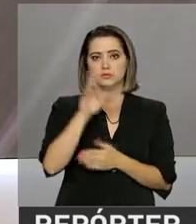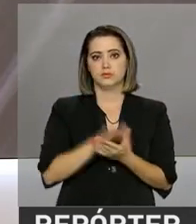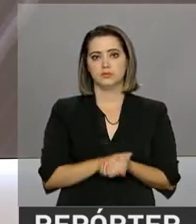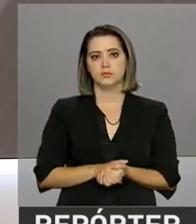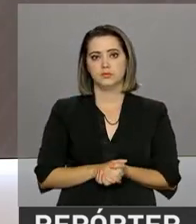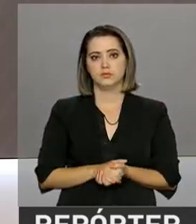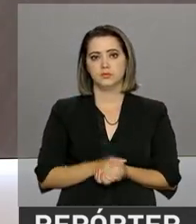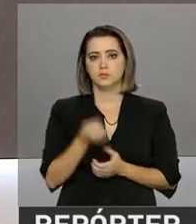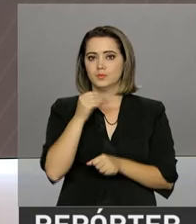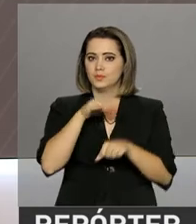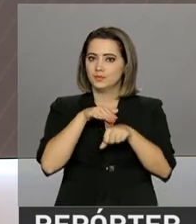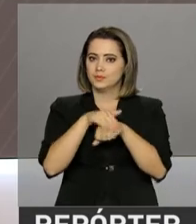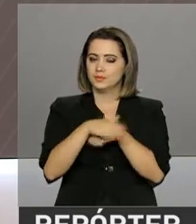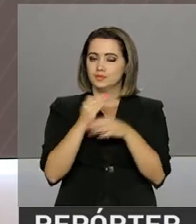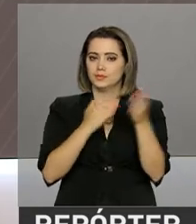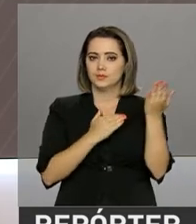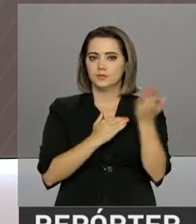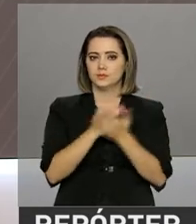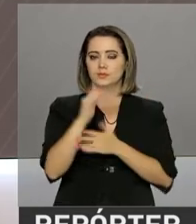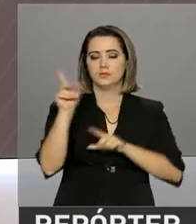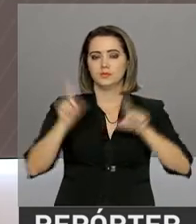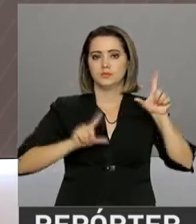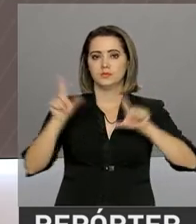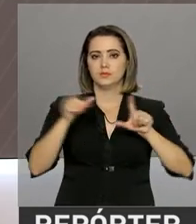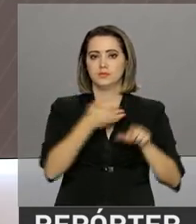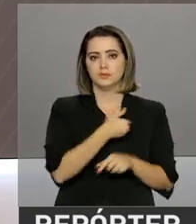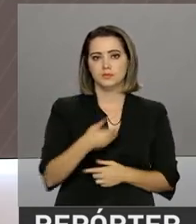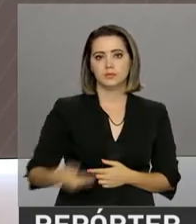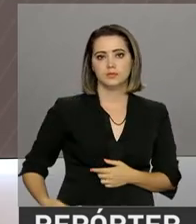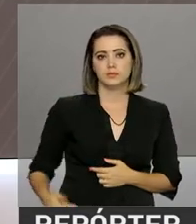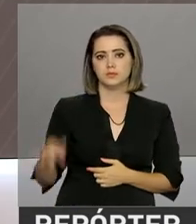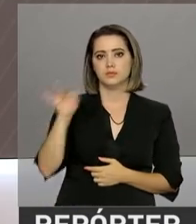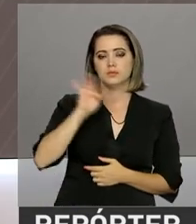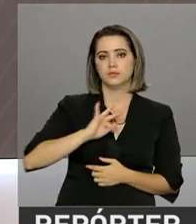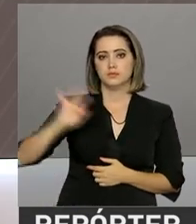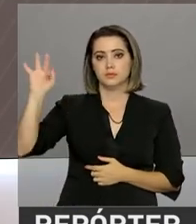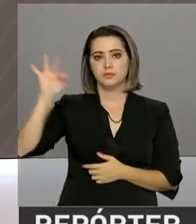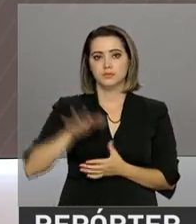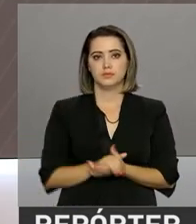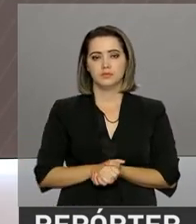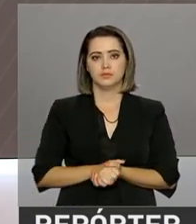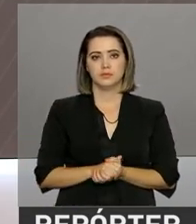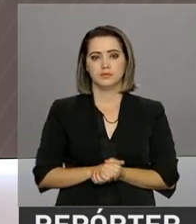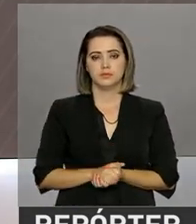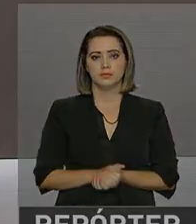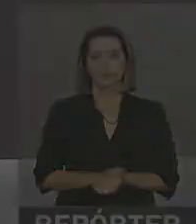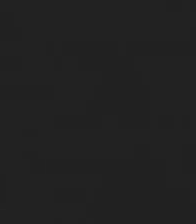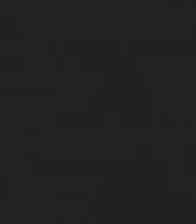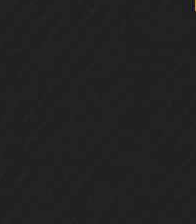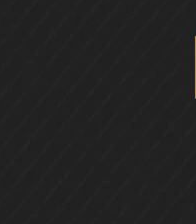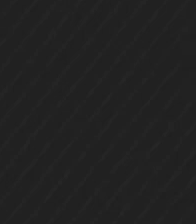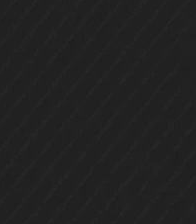nbr uma boa noite pra você continue com a gente aqui na nbr a tv do governo federal